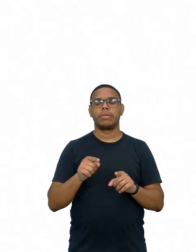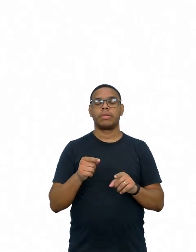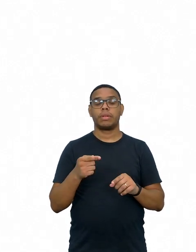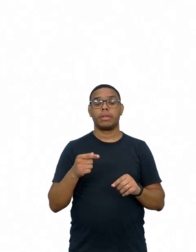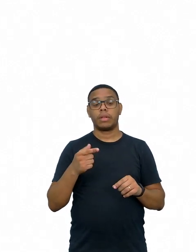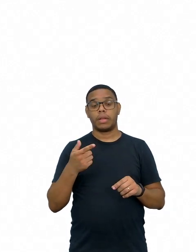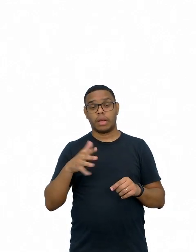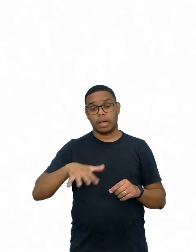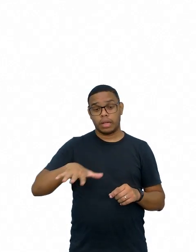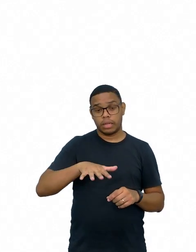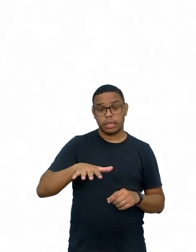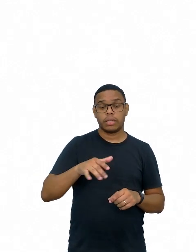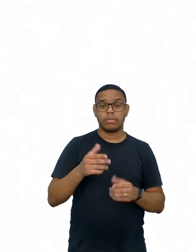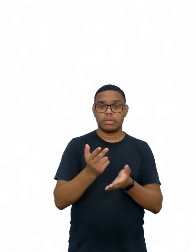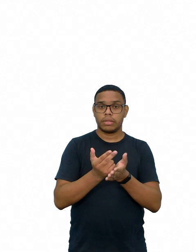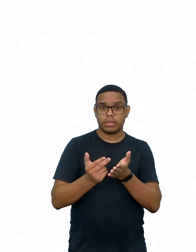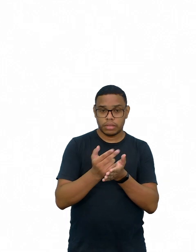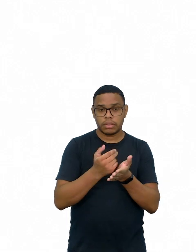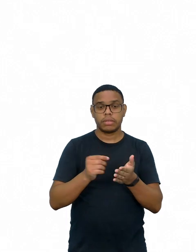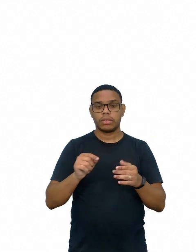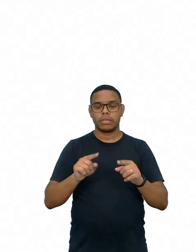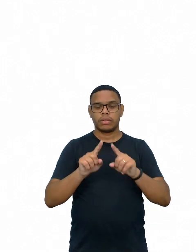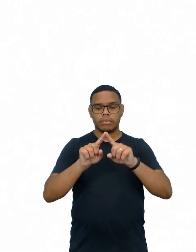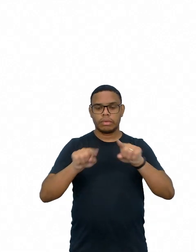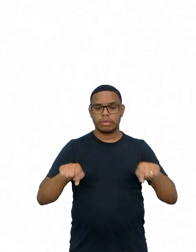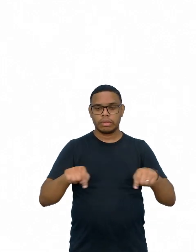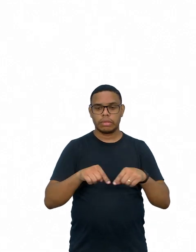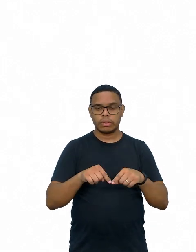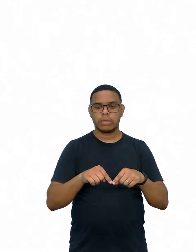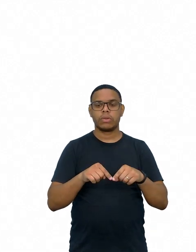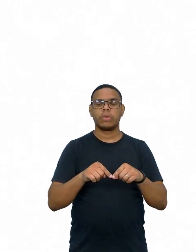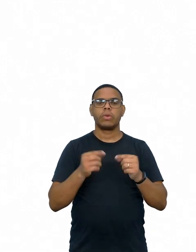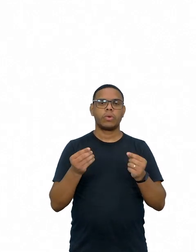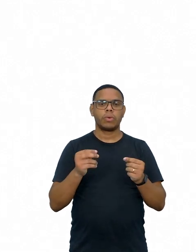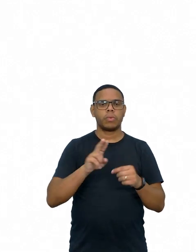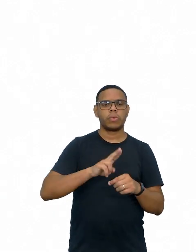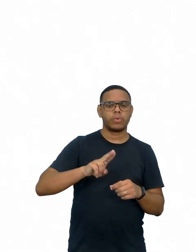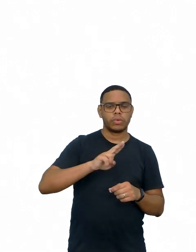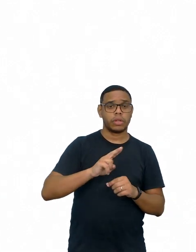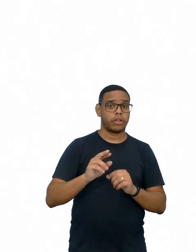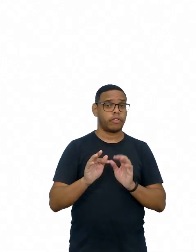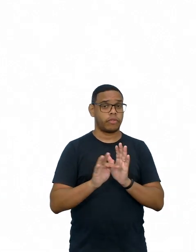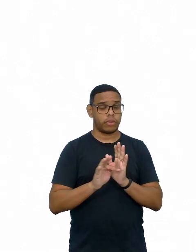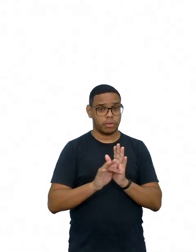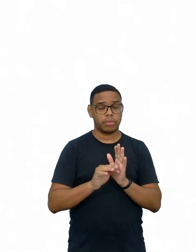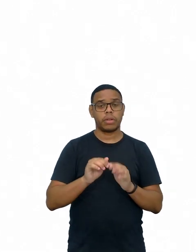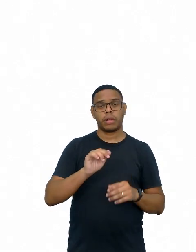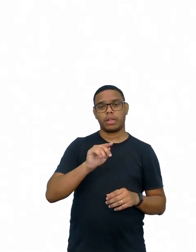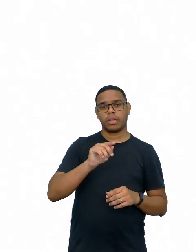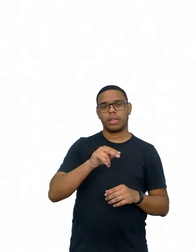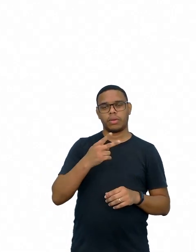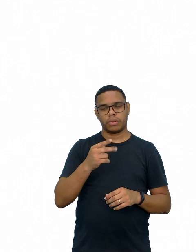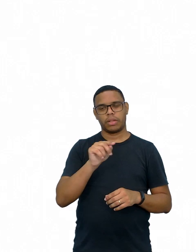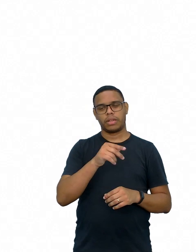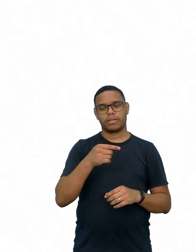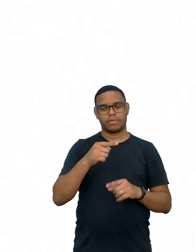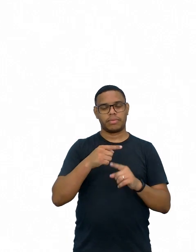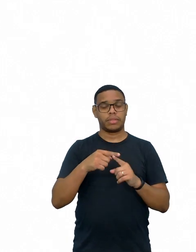E a área do triângulo equilátero? A gente pode usar direto a fórmula L ao quadrado raiz de 3 sobre